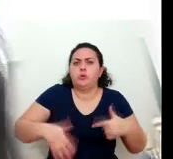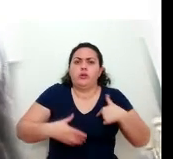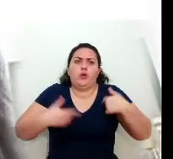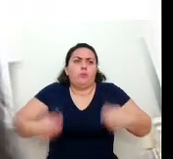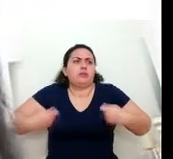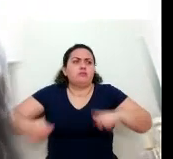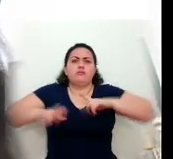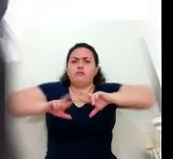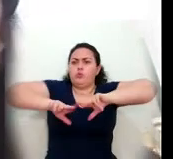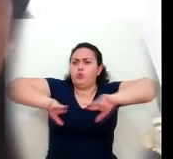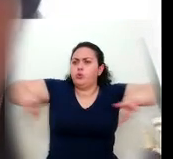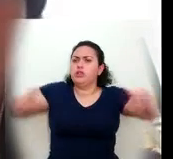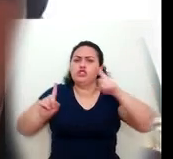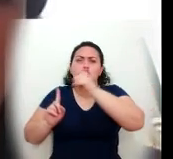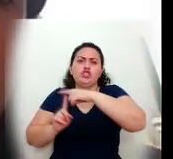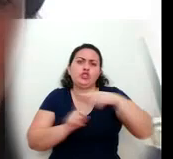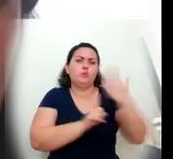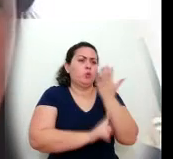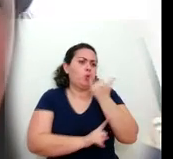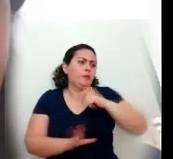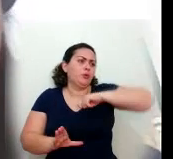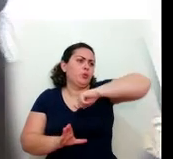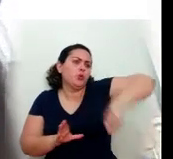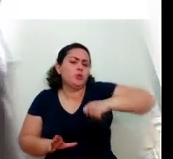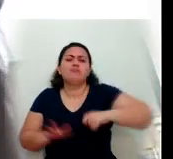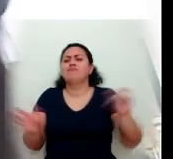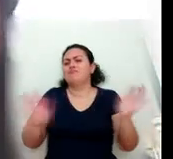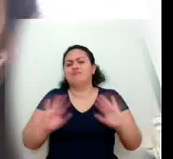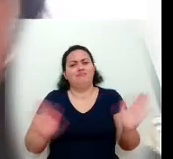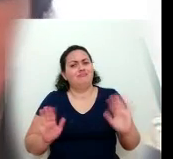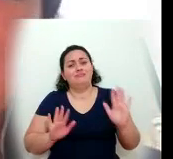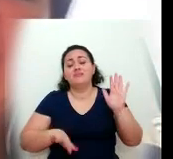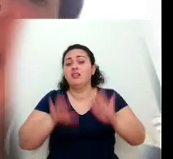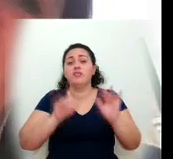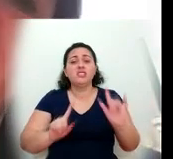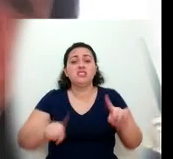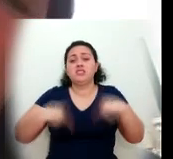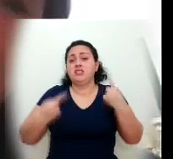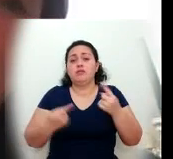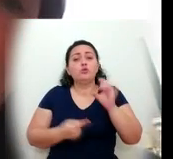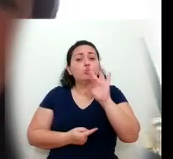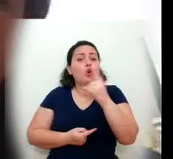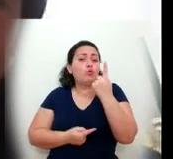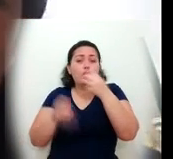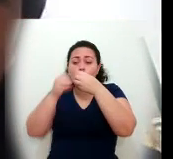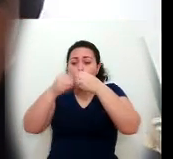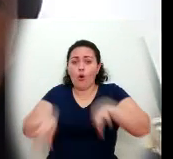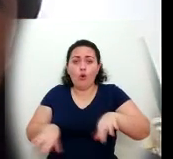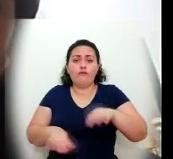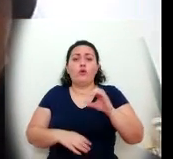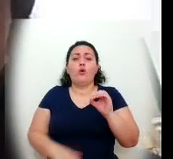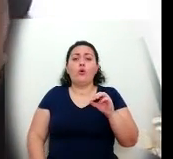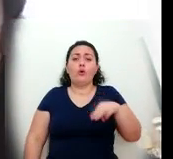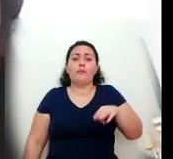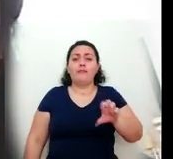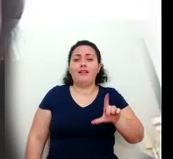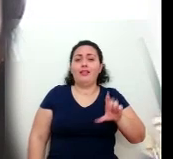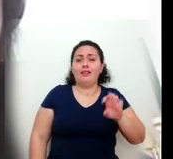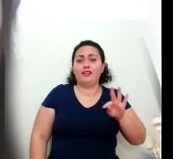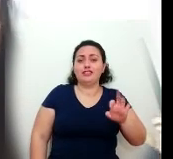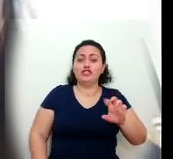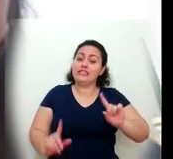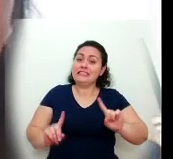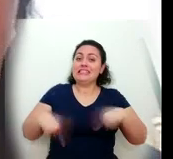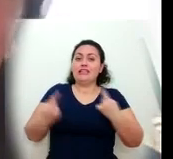dificuldade enorme, o que eu vou ter que ter 50 ingredientes em casa para fazer uma preparação, né? Às vezes a gente se desafiar a fazer um omelete legal,